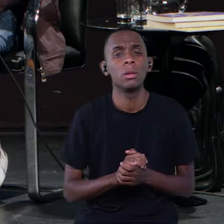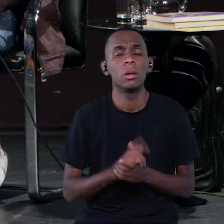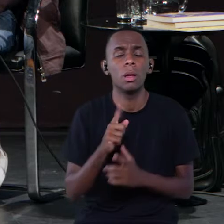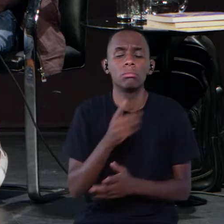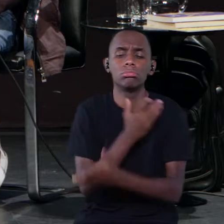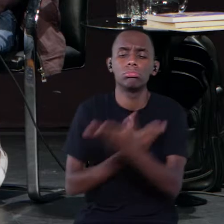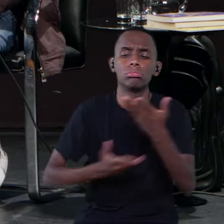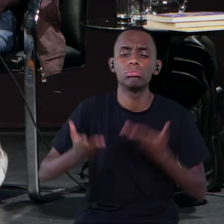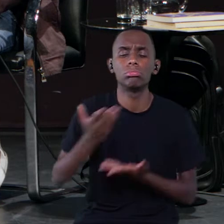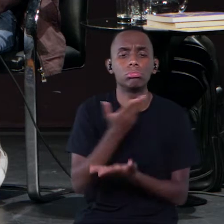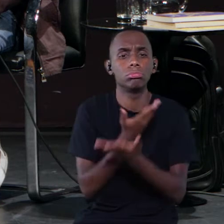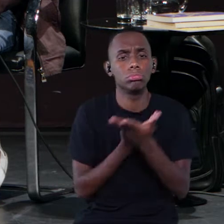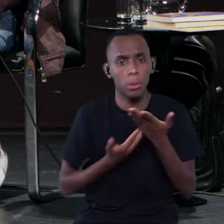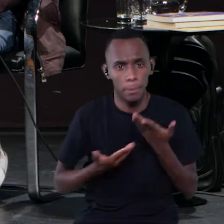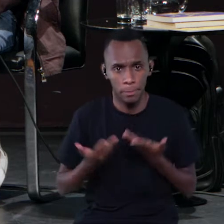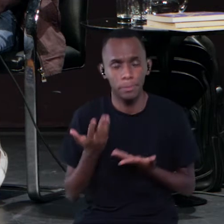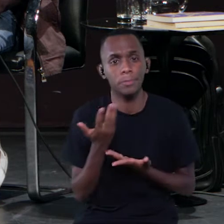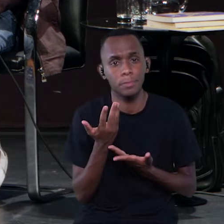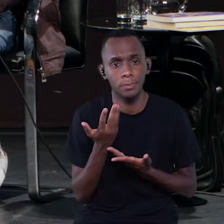de compartilhamento,